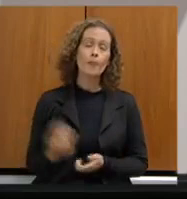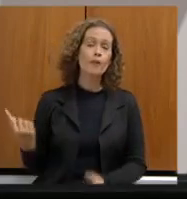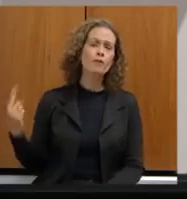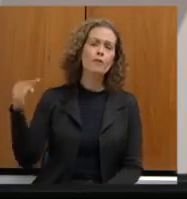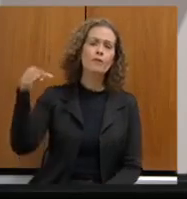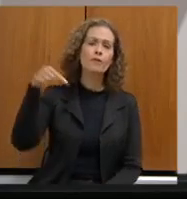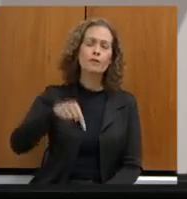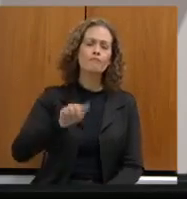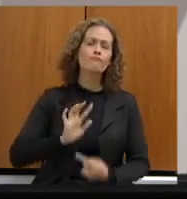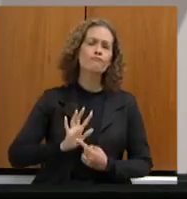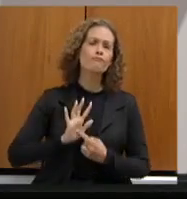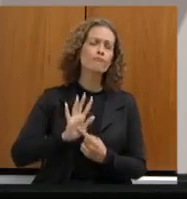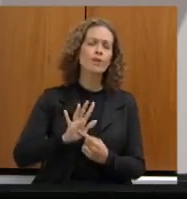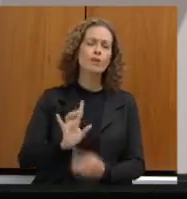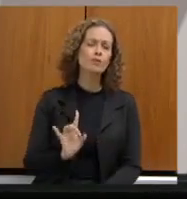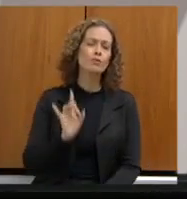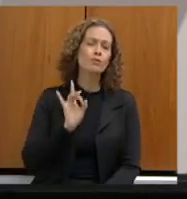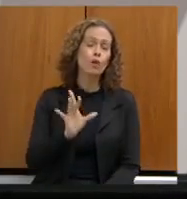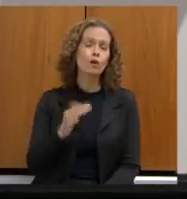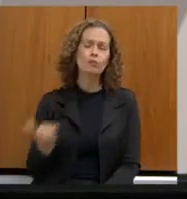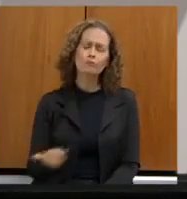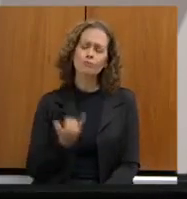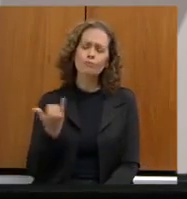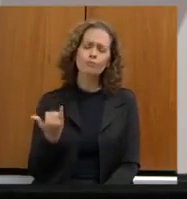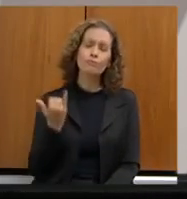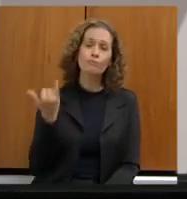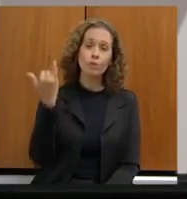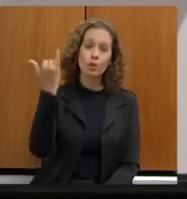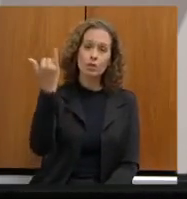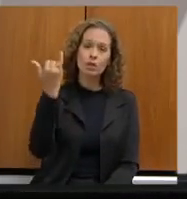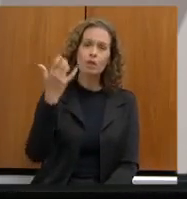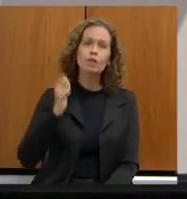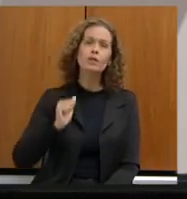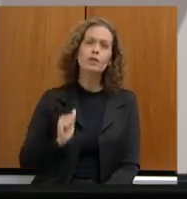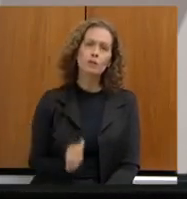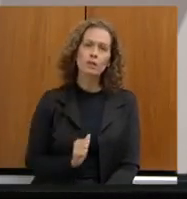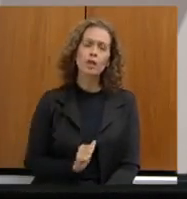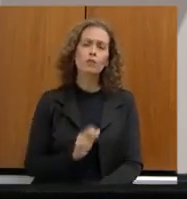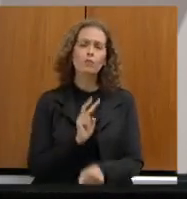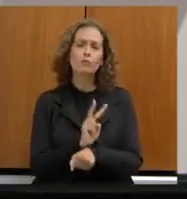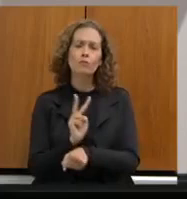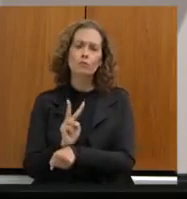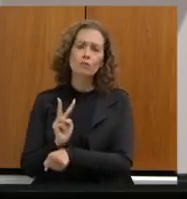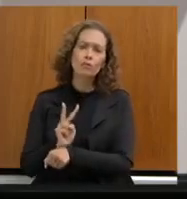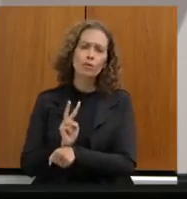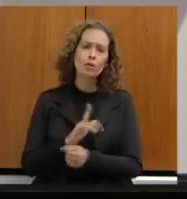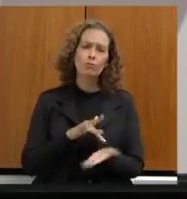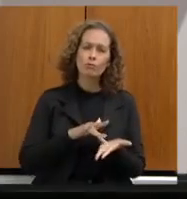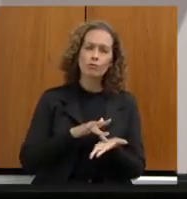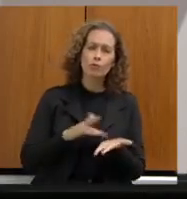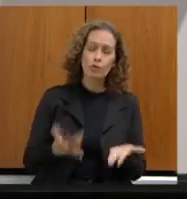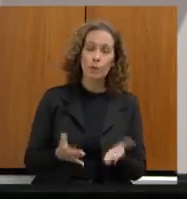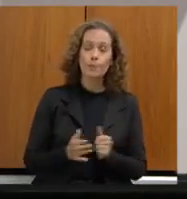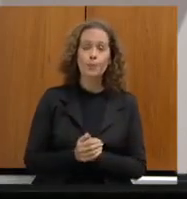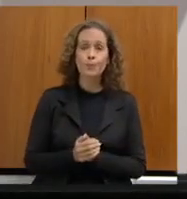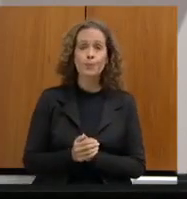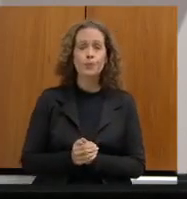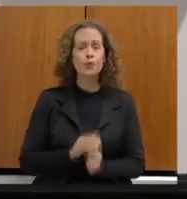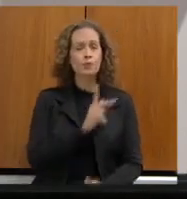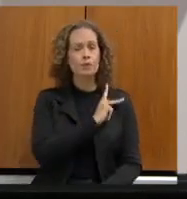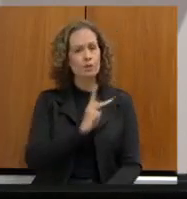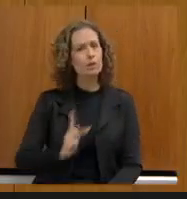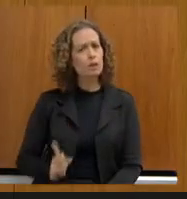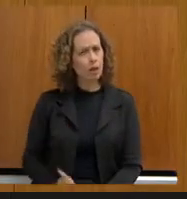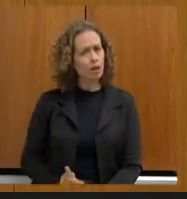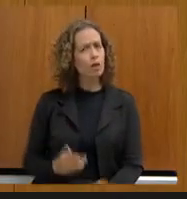para destacar a importância do plantão digital Presidente tem razão quando ele fala da